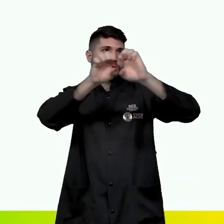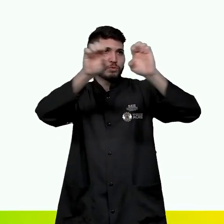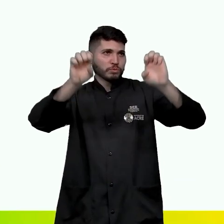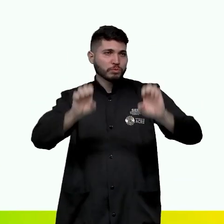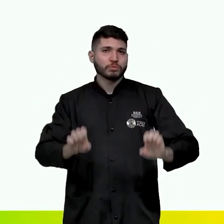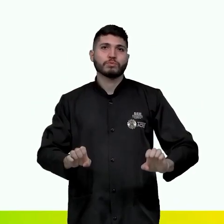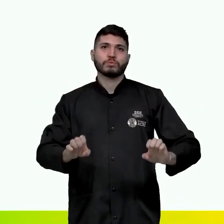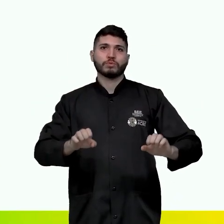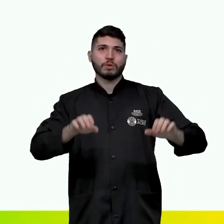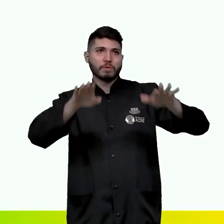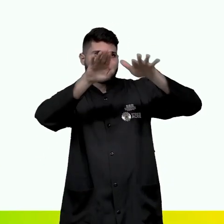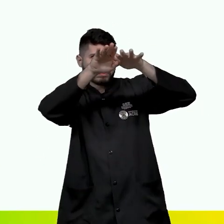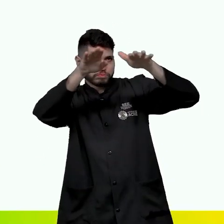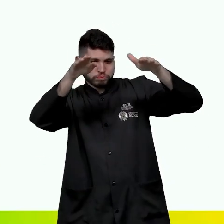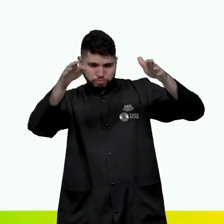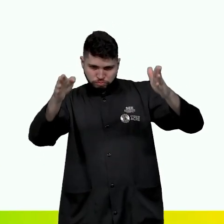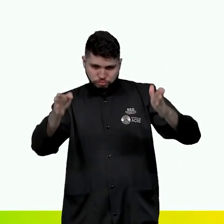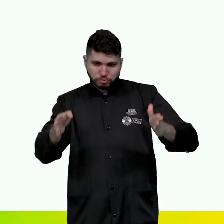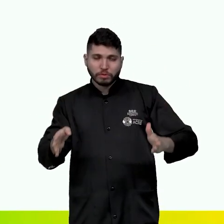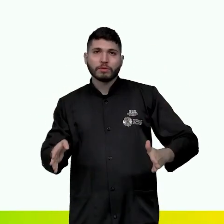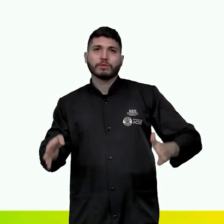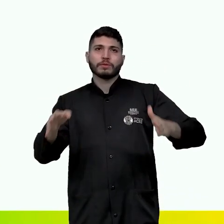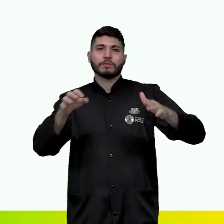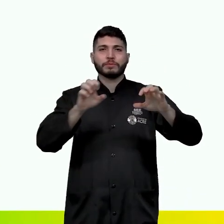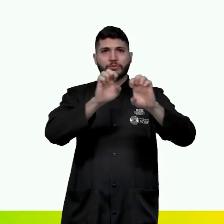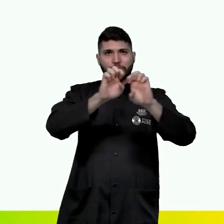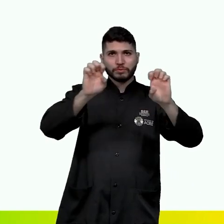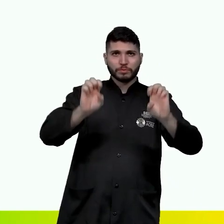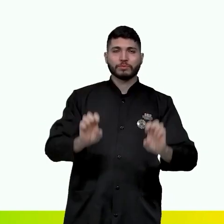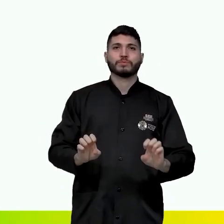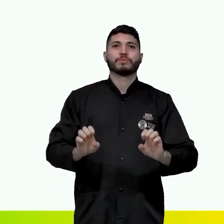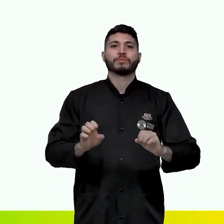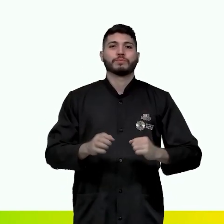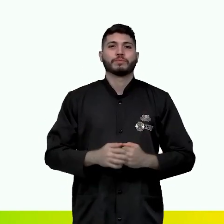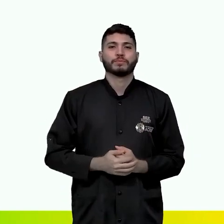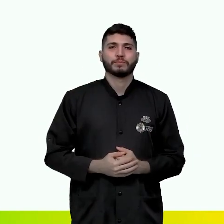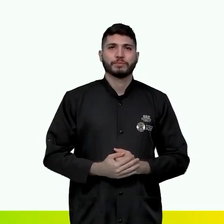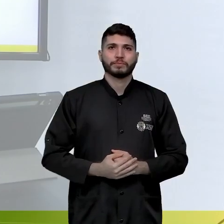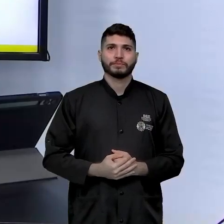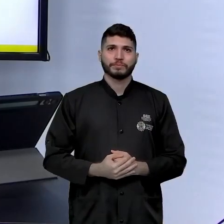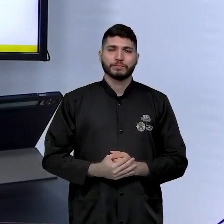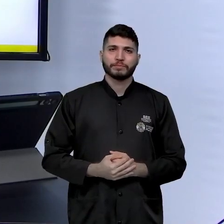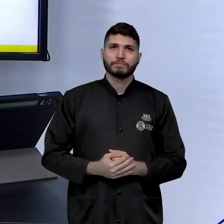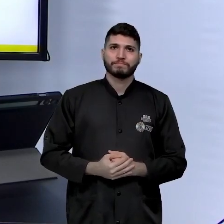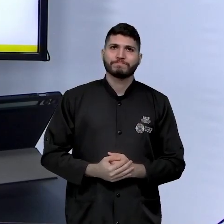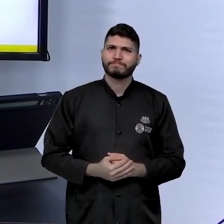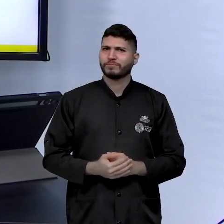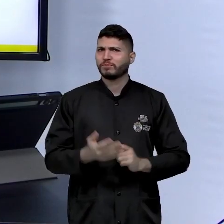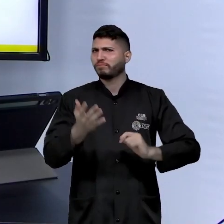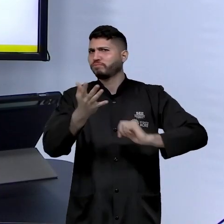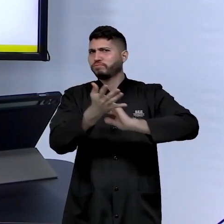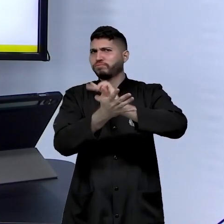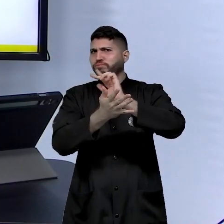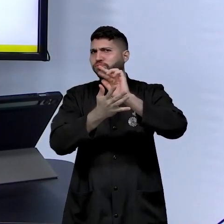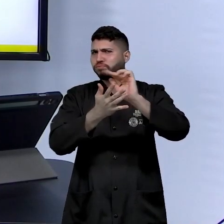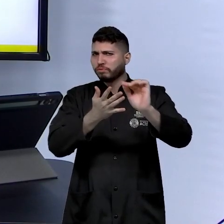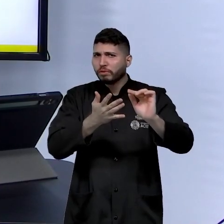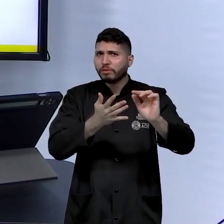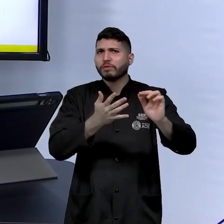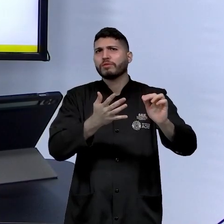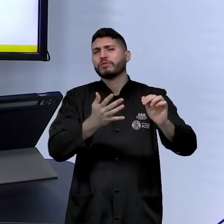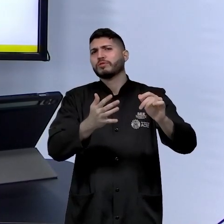com formas curvas ou complexas. Então, nós temos aí exemplos da importância de